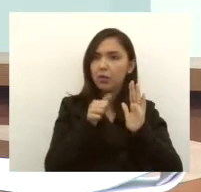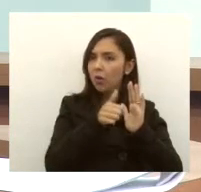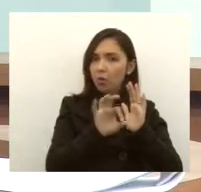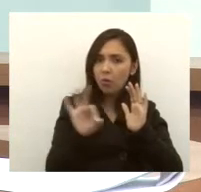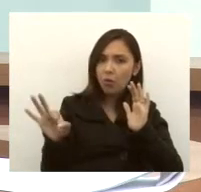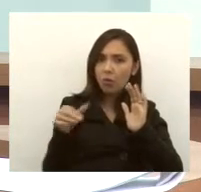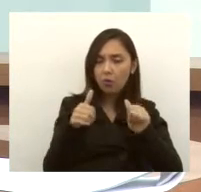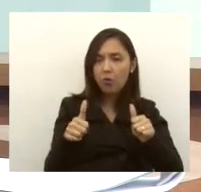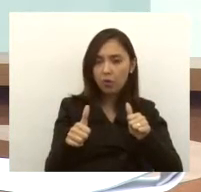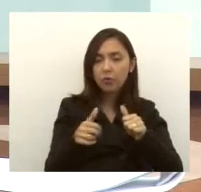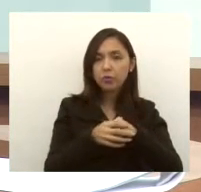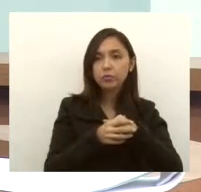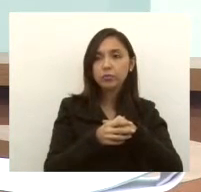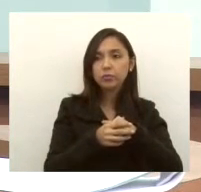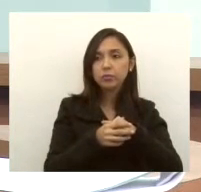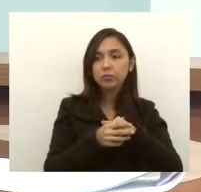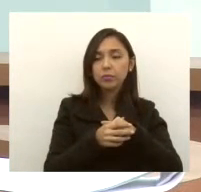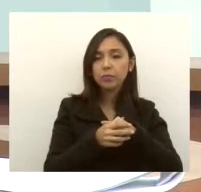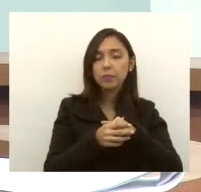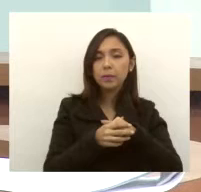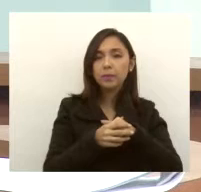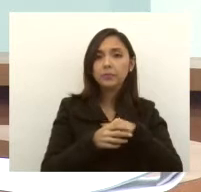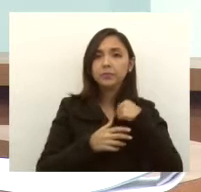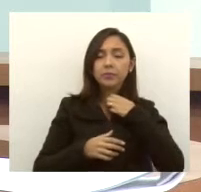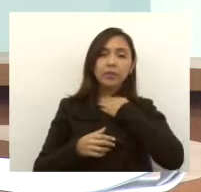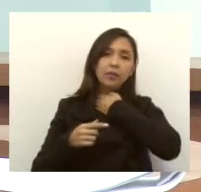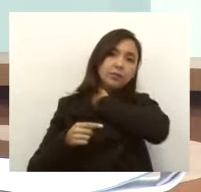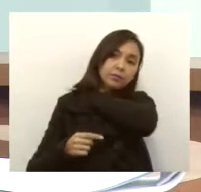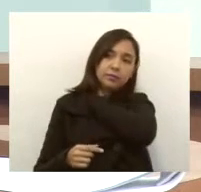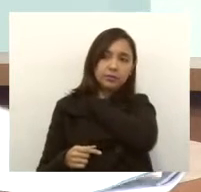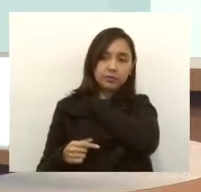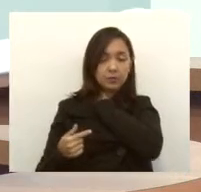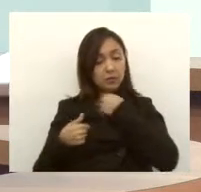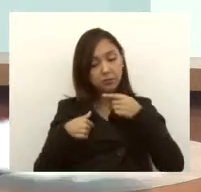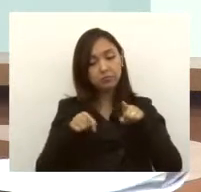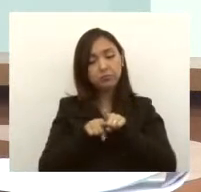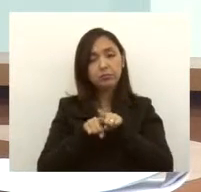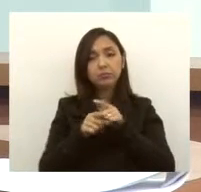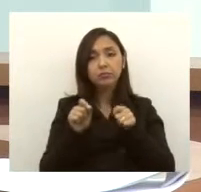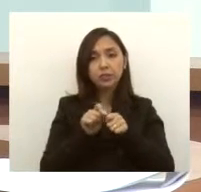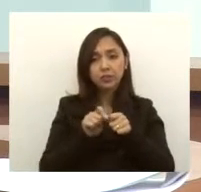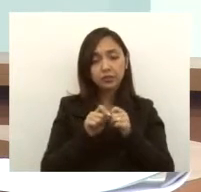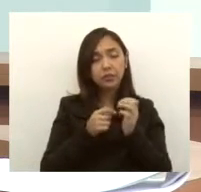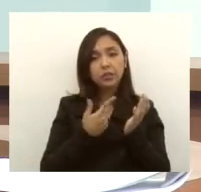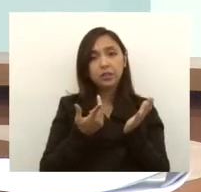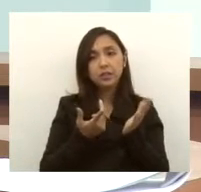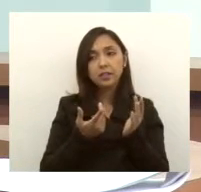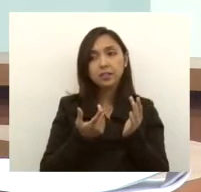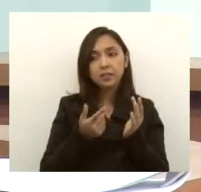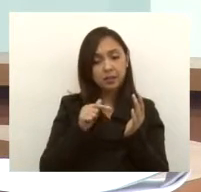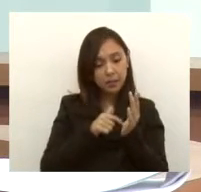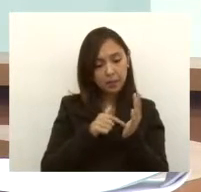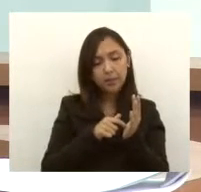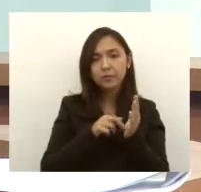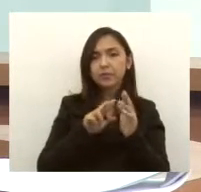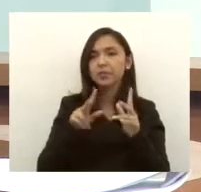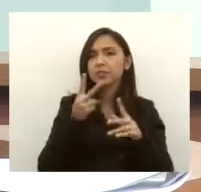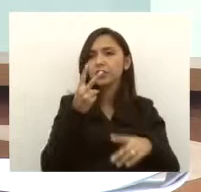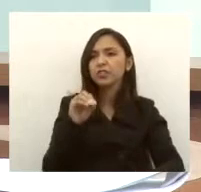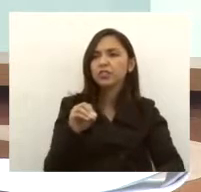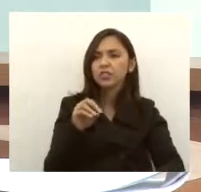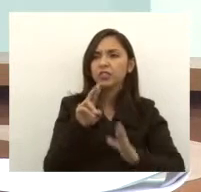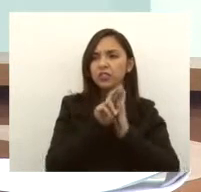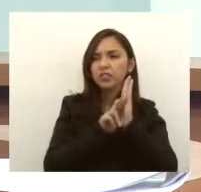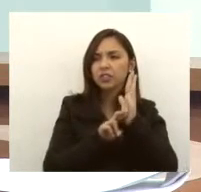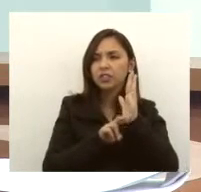memorável, de grande valia, assim como esse vereador fez aqui grandes requerimentos. Eu fiz mais de 20 requerimentos.